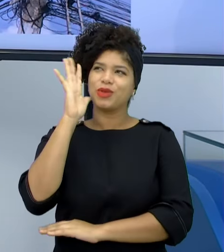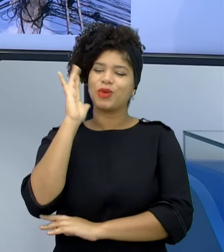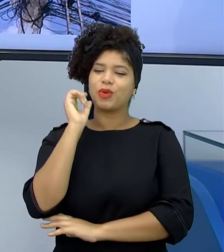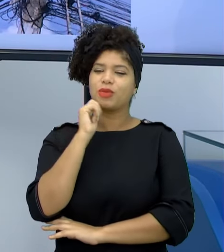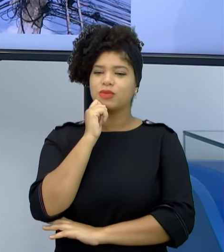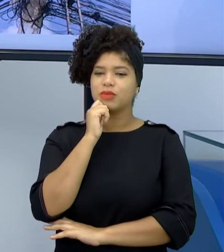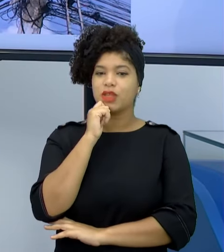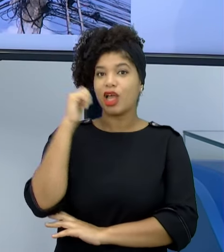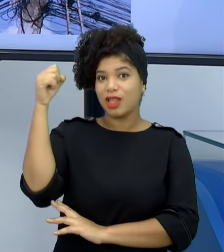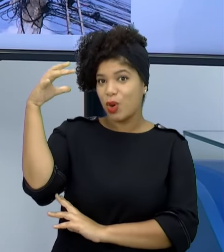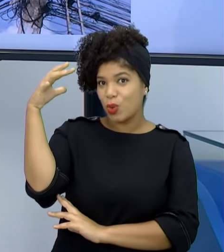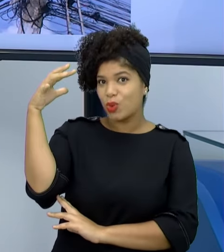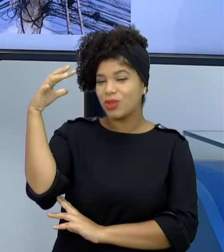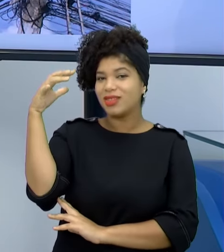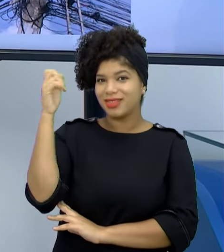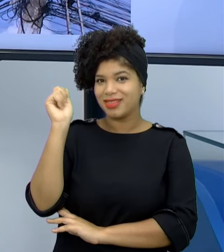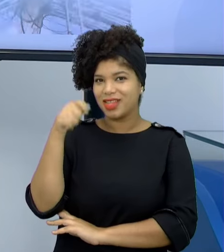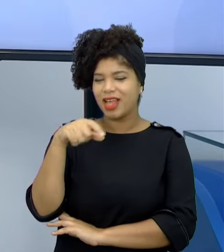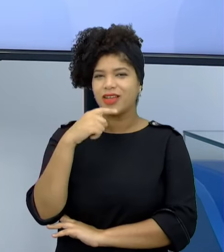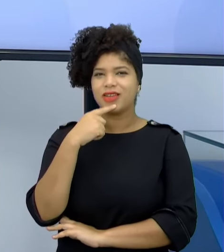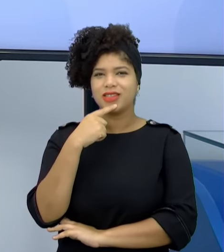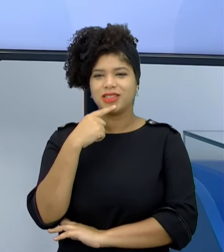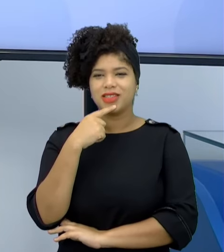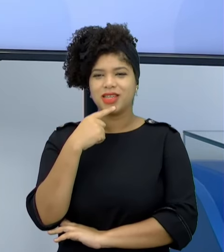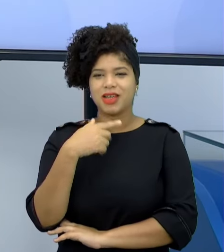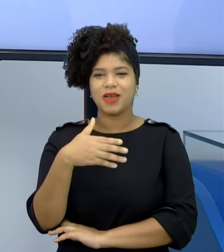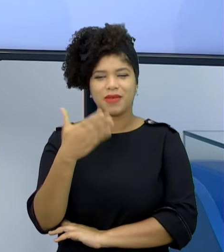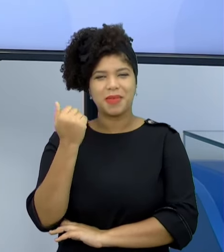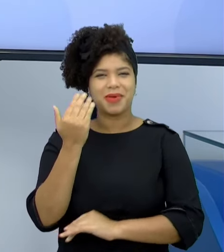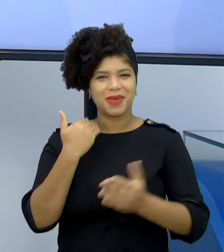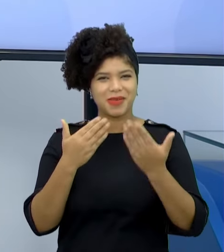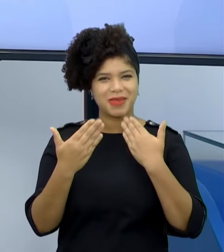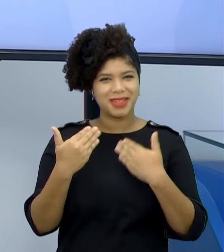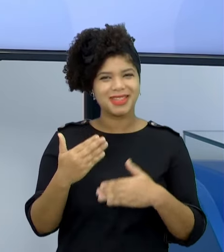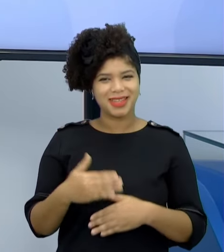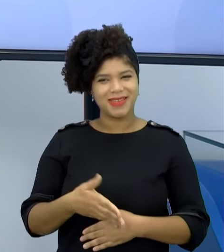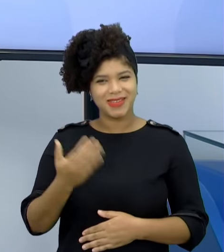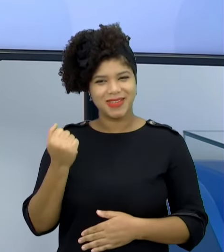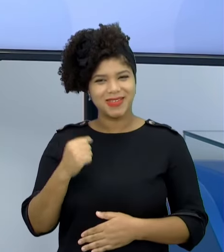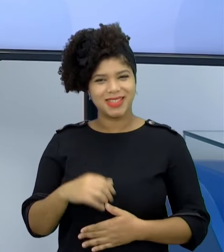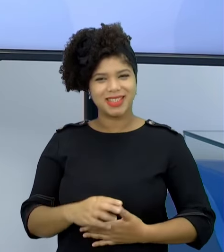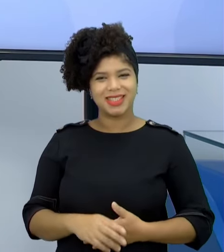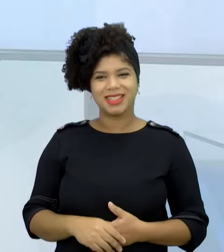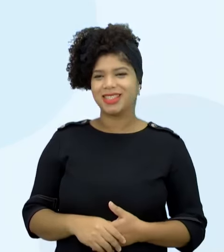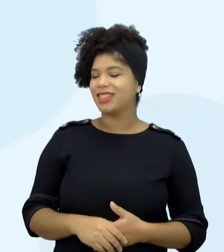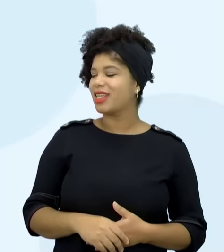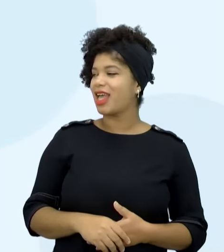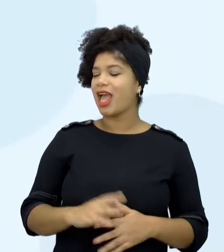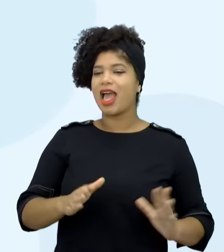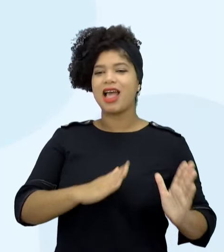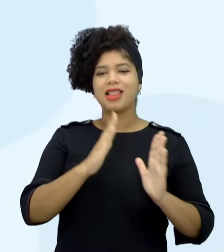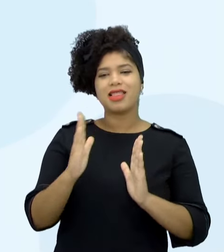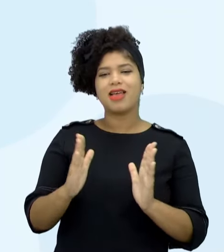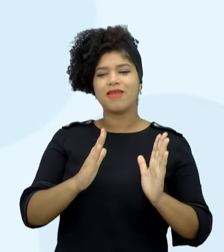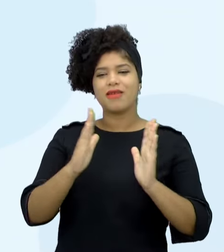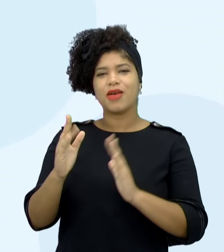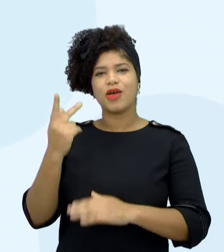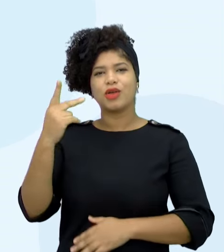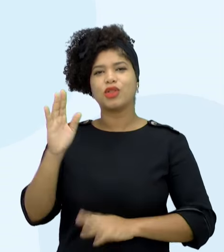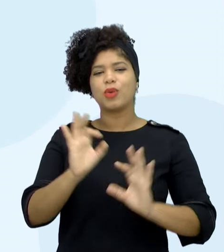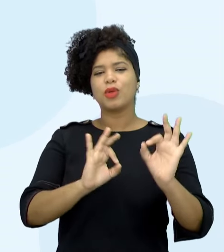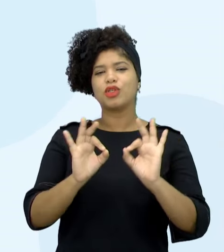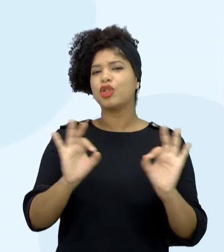na iluminação? Vamos conversar aí com o grupo? Tem mais. Quais etapas do seu projeto já estão